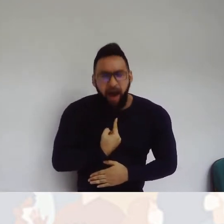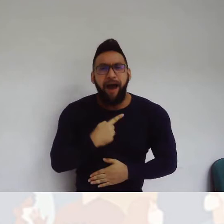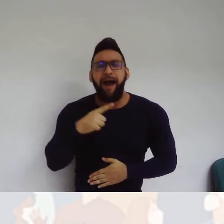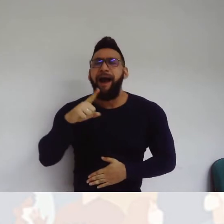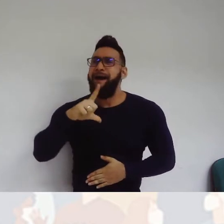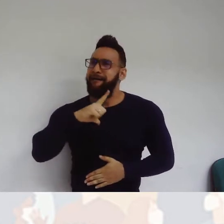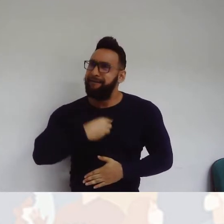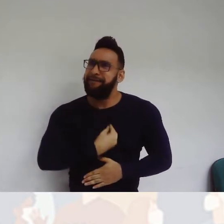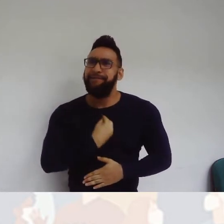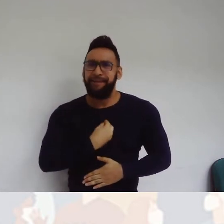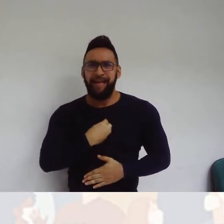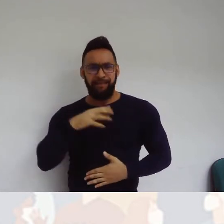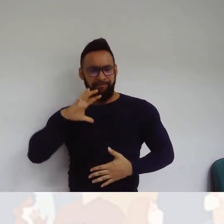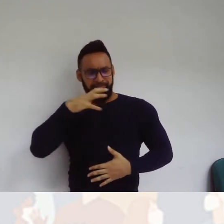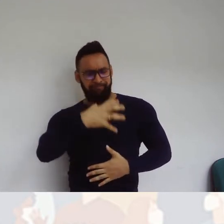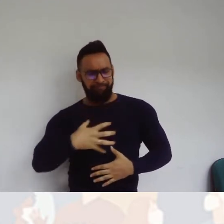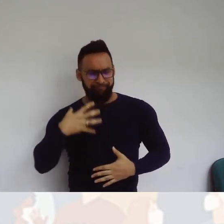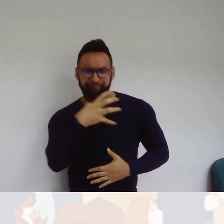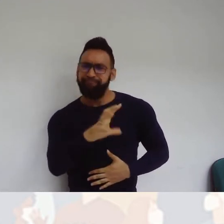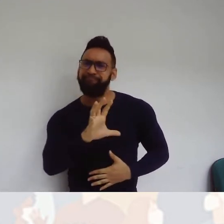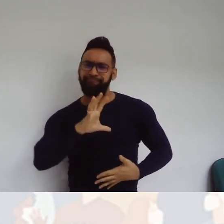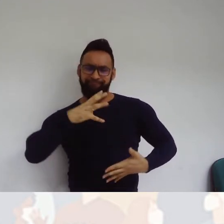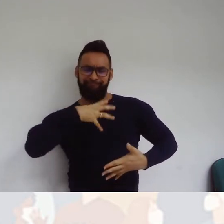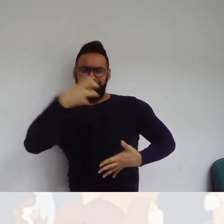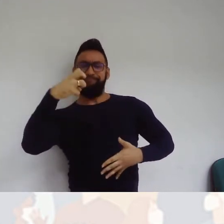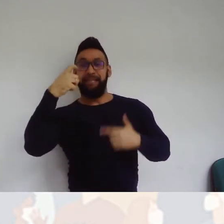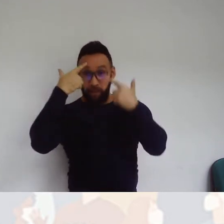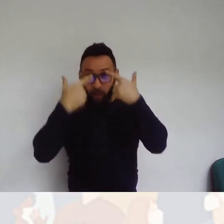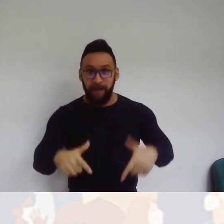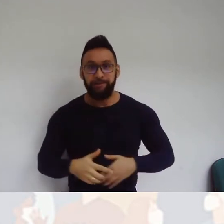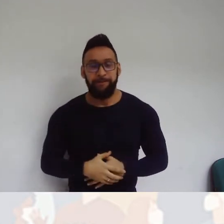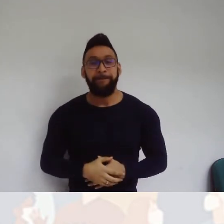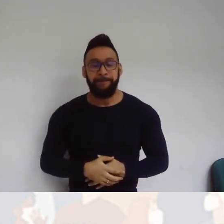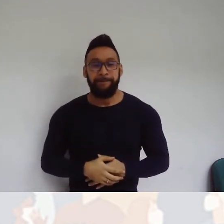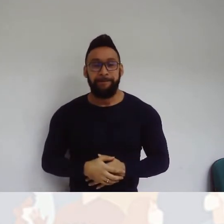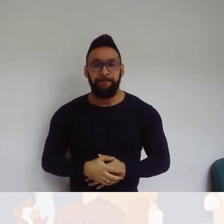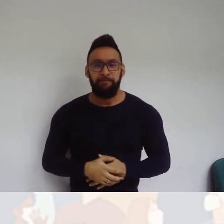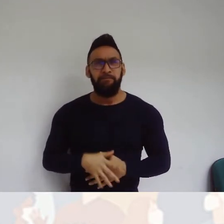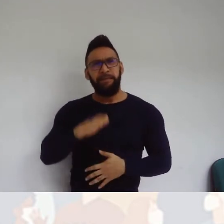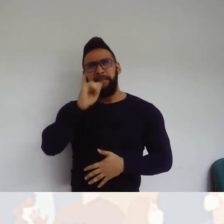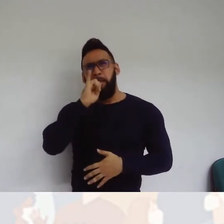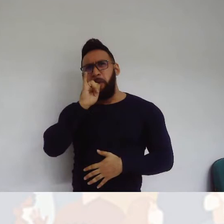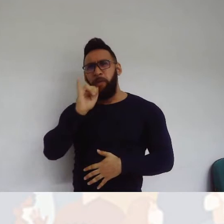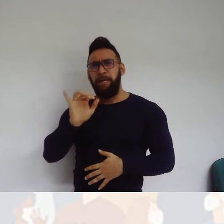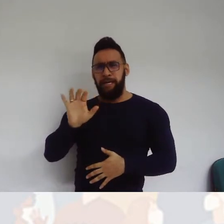Pensar o desejo como signo se relaciona ao signo como falta?